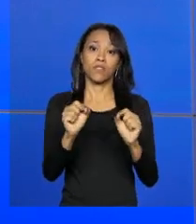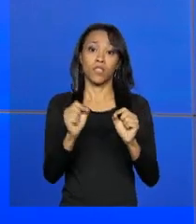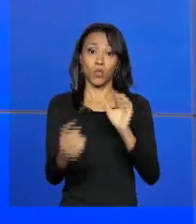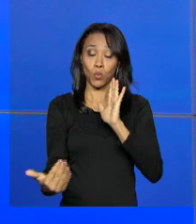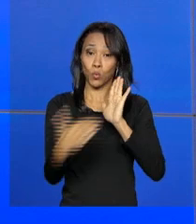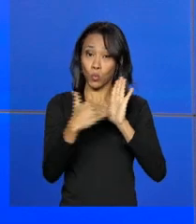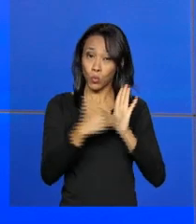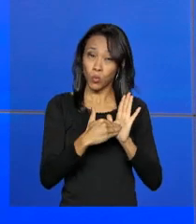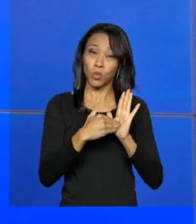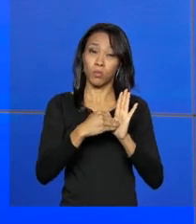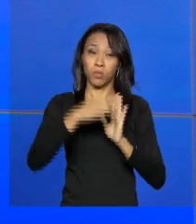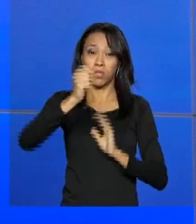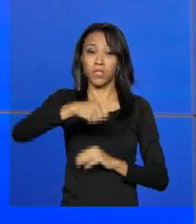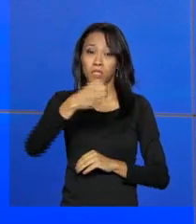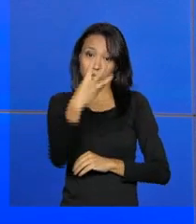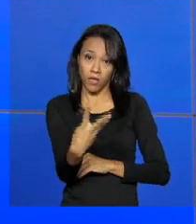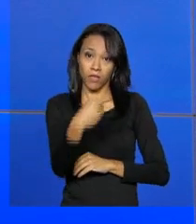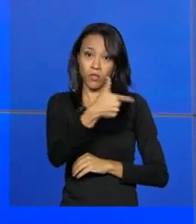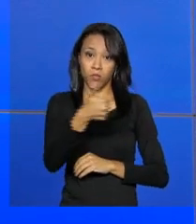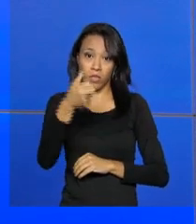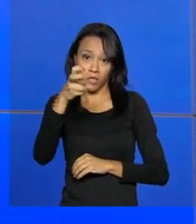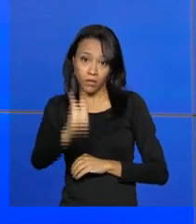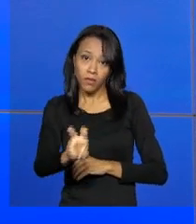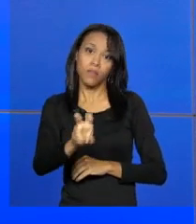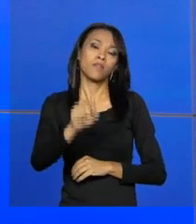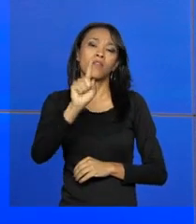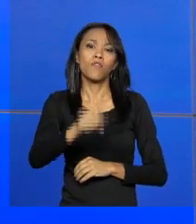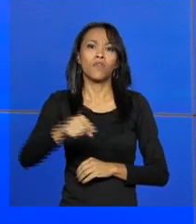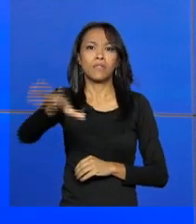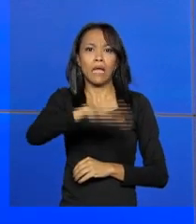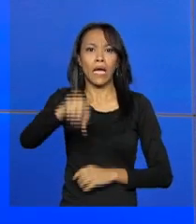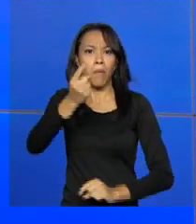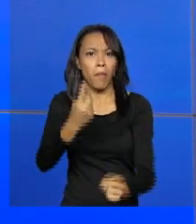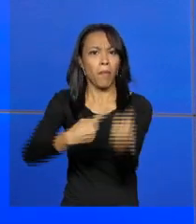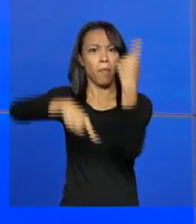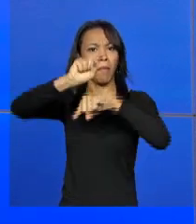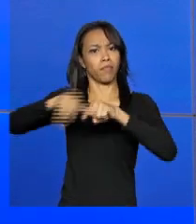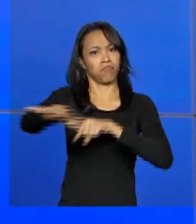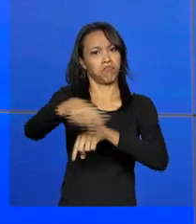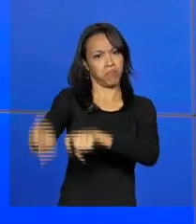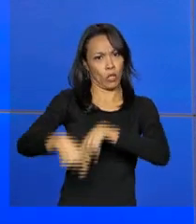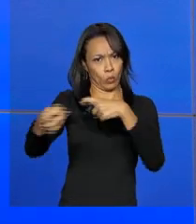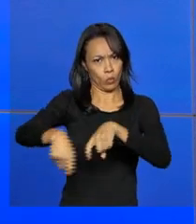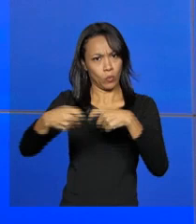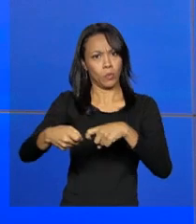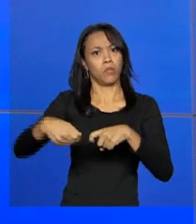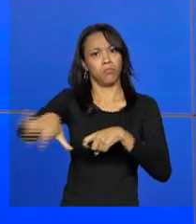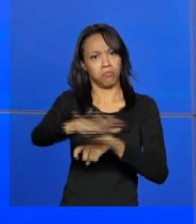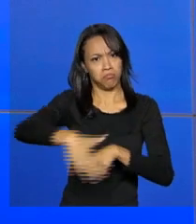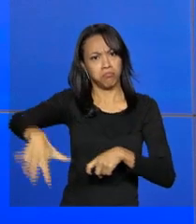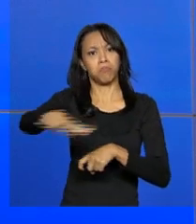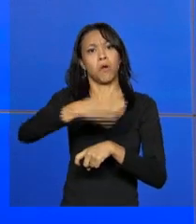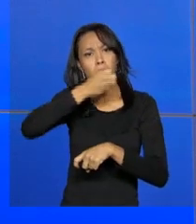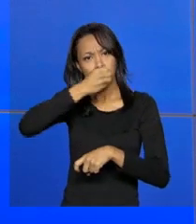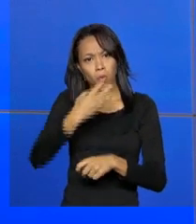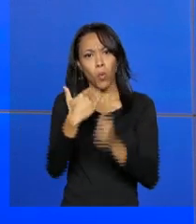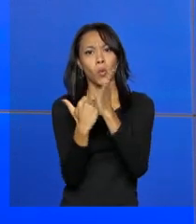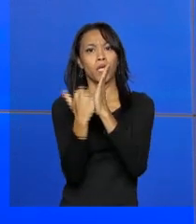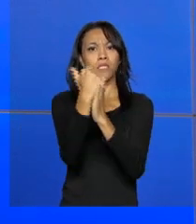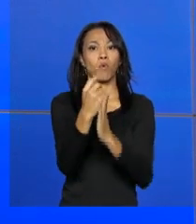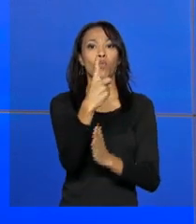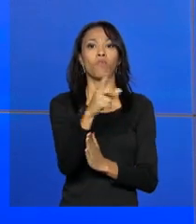último trimestre de 2015, quando o destaque foi o ramo agrícola. O desempenho da agricultura apresentou crescimento